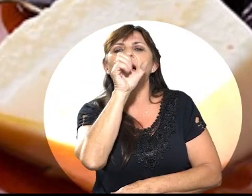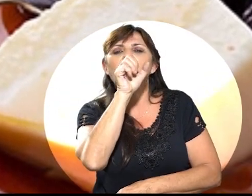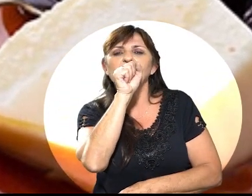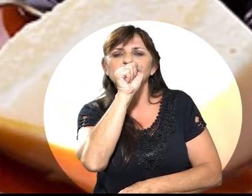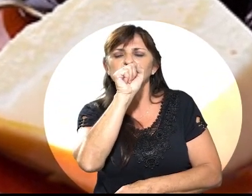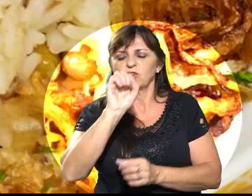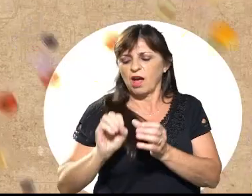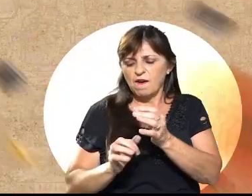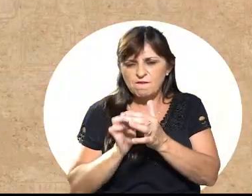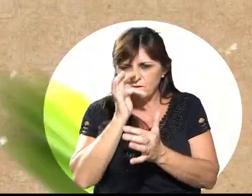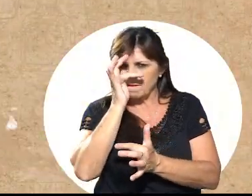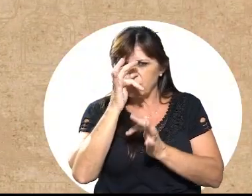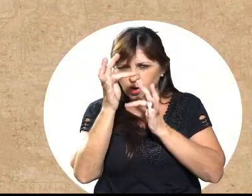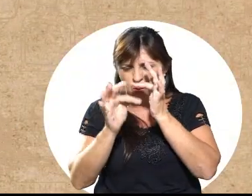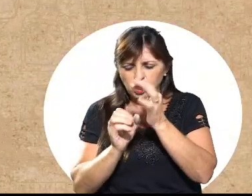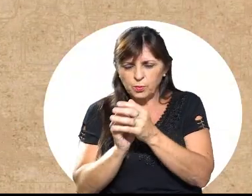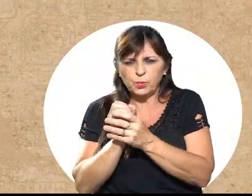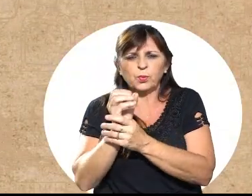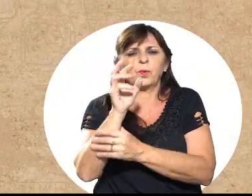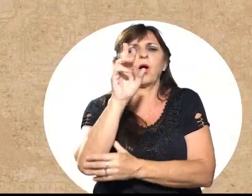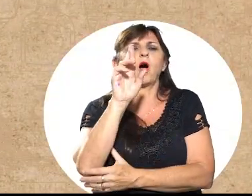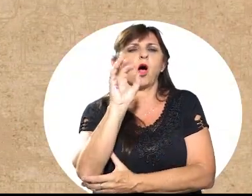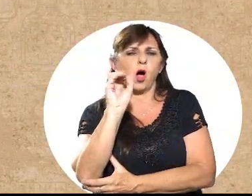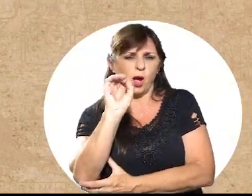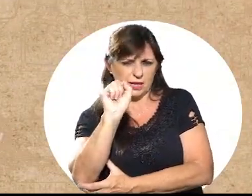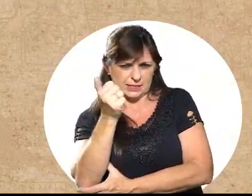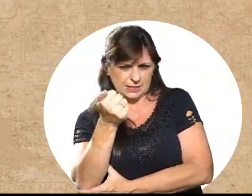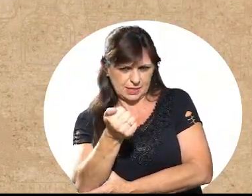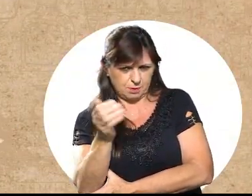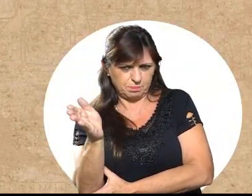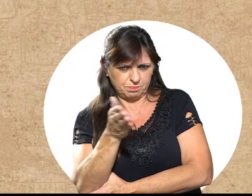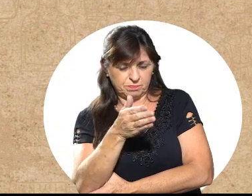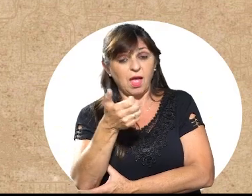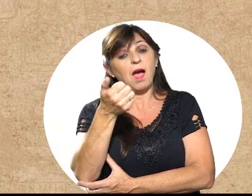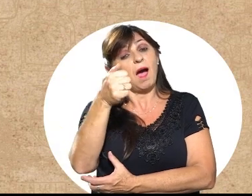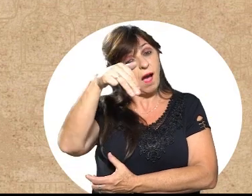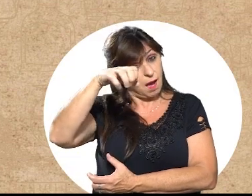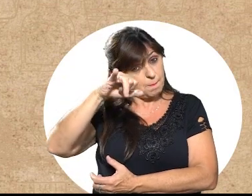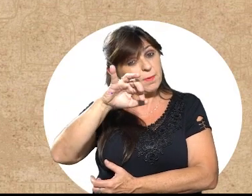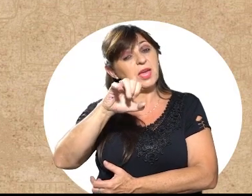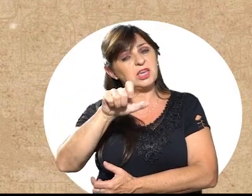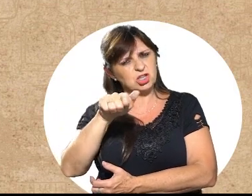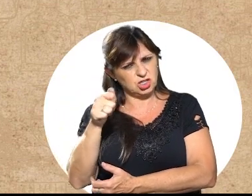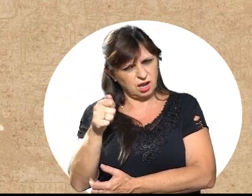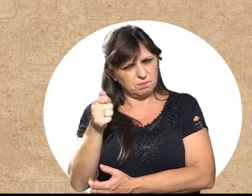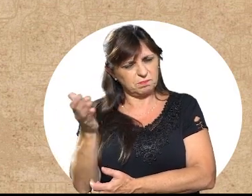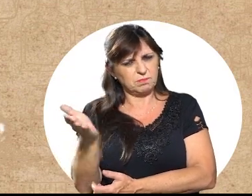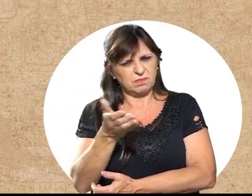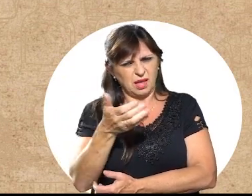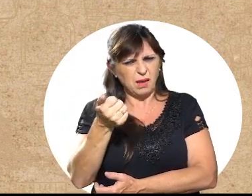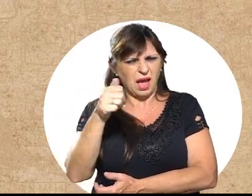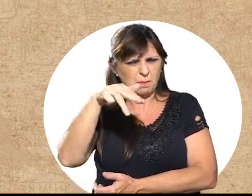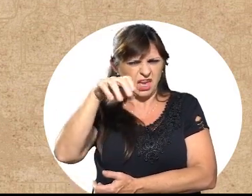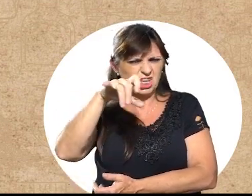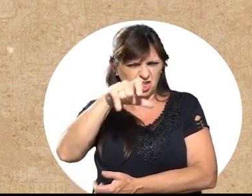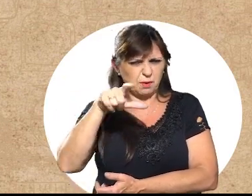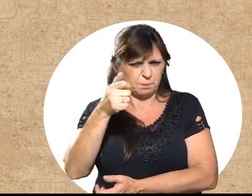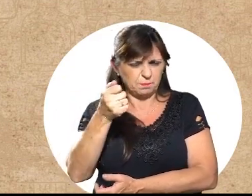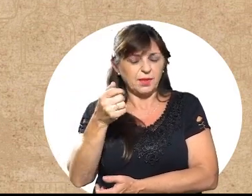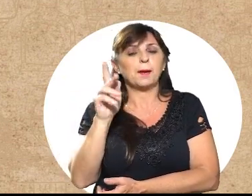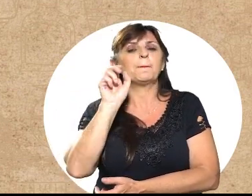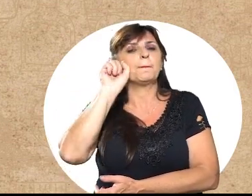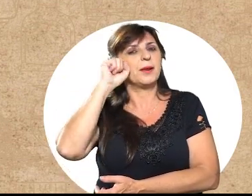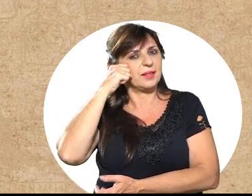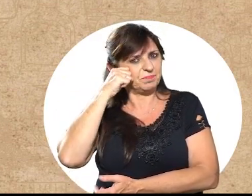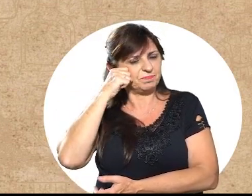preta. Para a preparação do midjadra, serão utilizados os seguintes ingredientes. 400 gramas